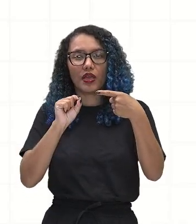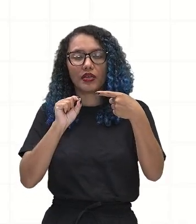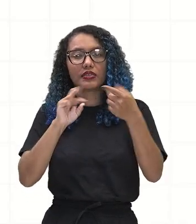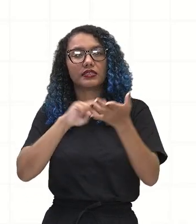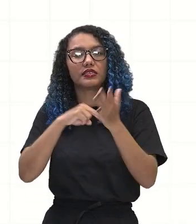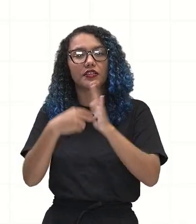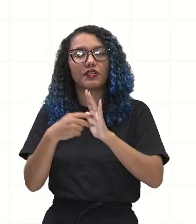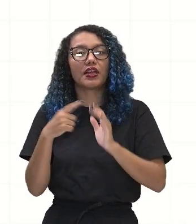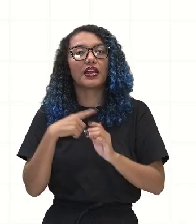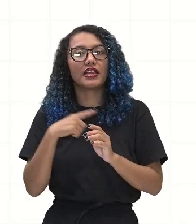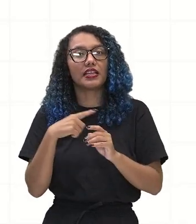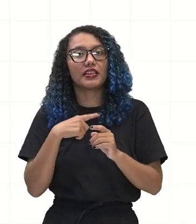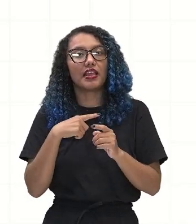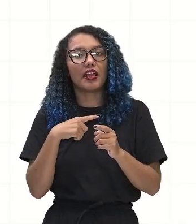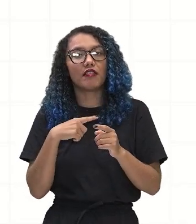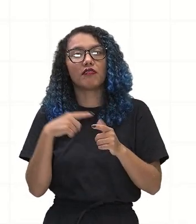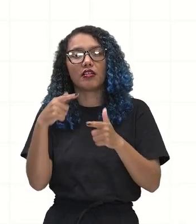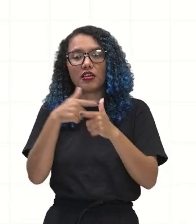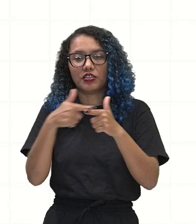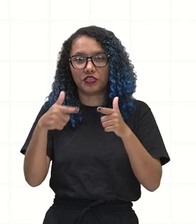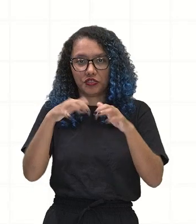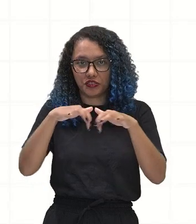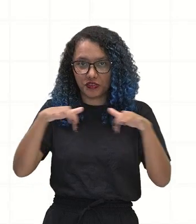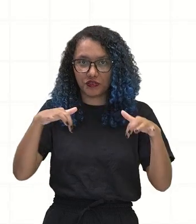Ó, dividido por 100.